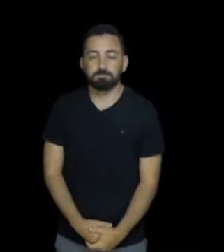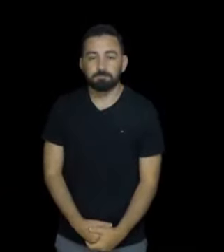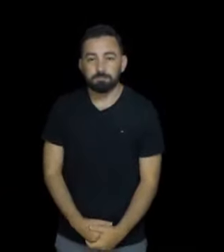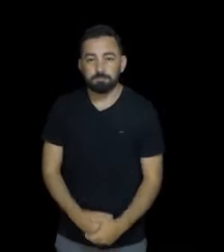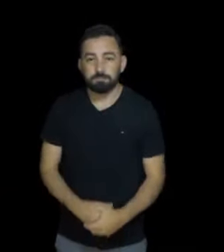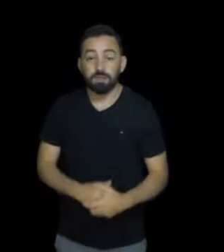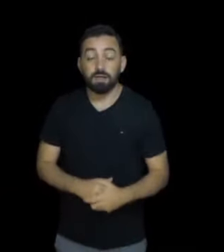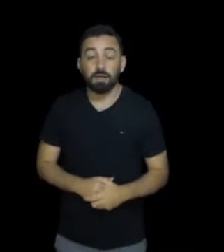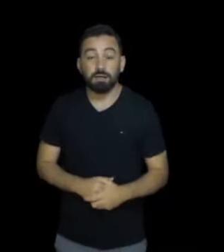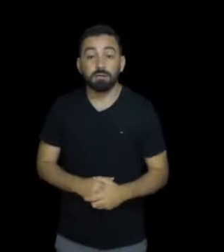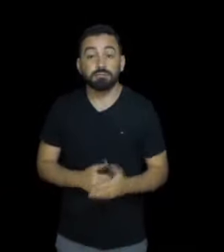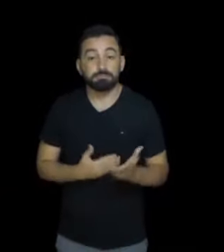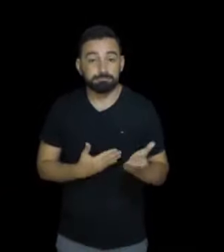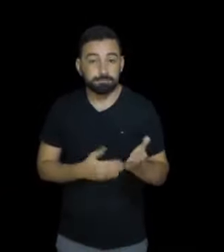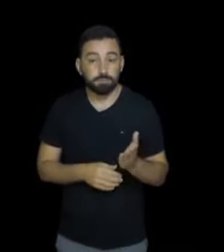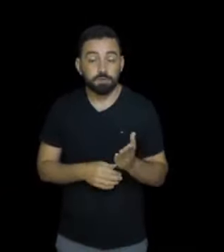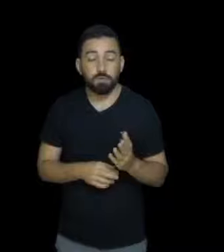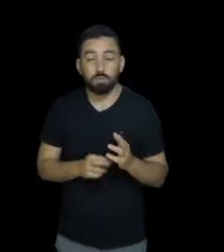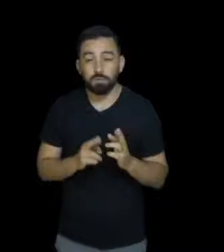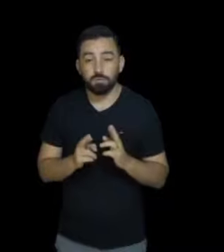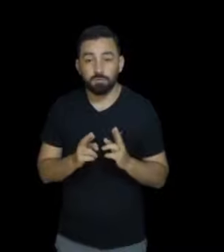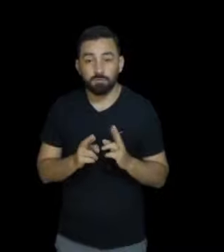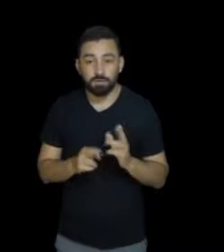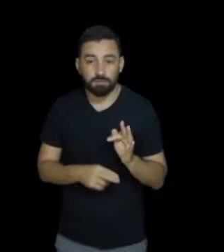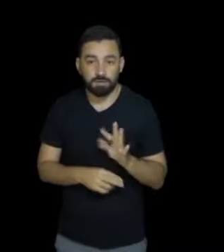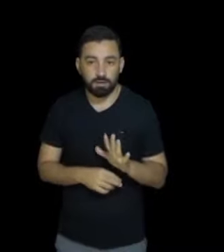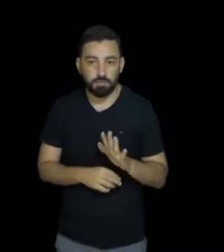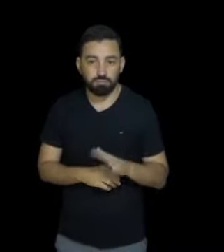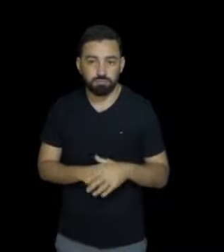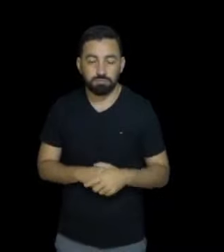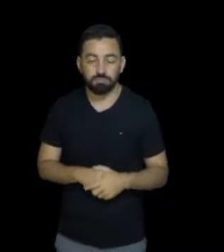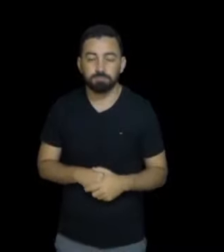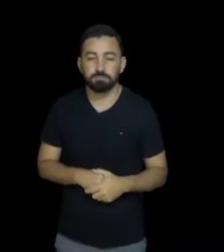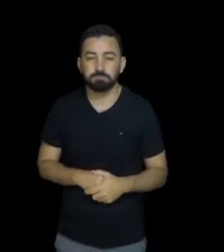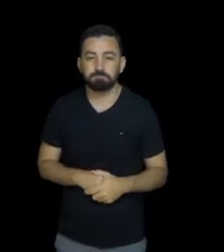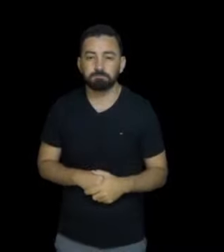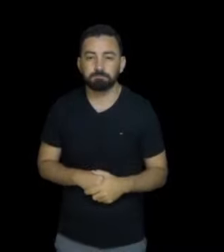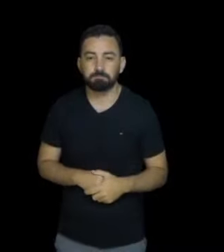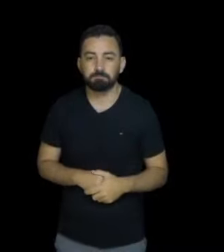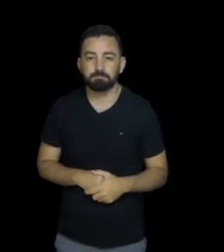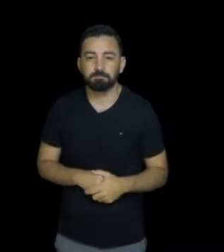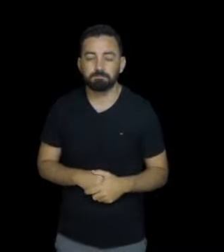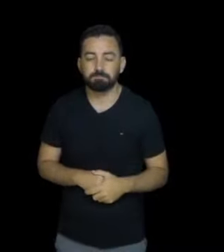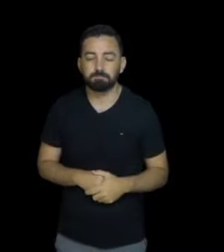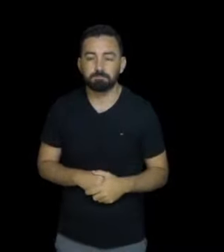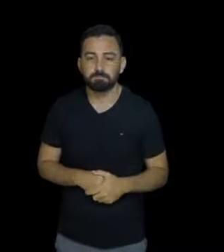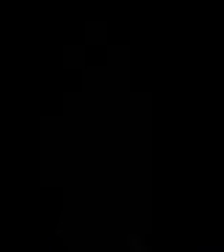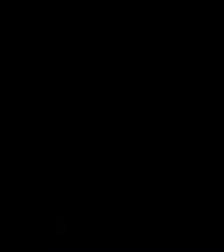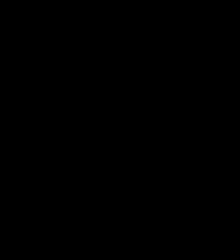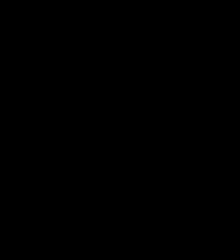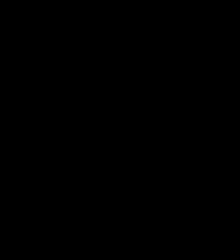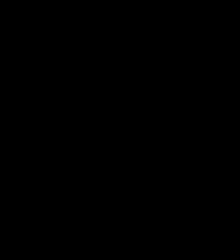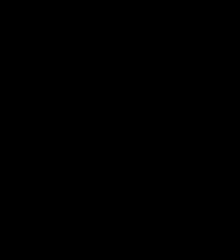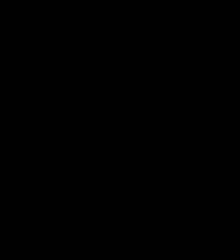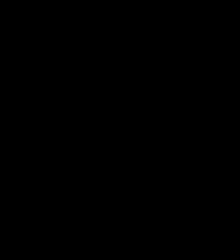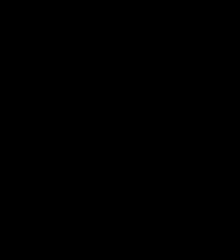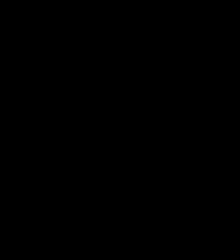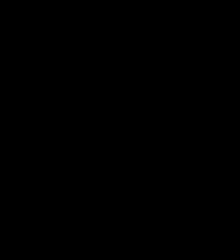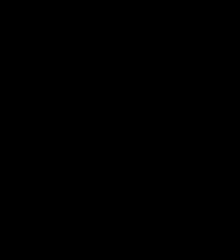de Chapecó. É a rodovia federal no Oeste. Quero mostrar um pouquinho para vocês aí como é que tá a situação péssima aí do nosso